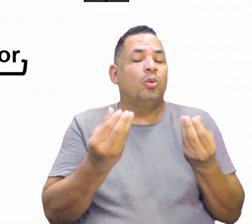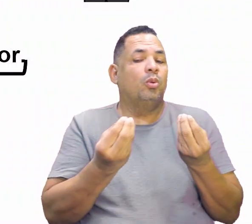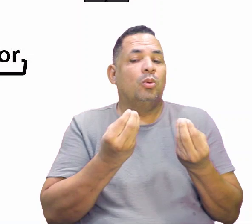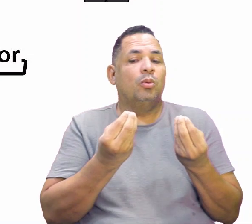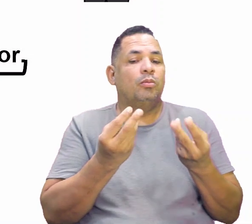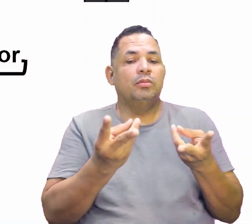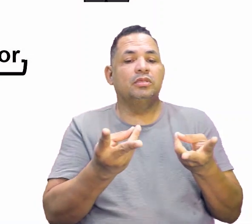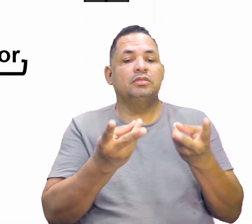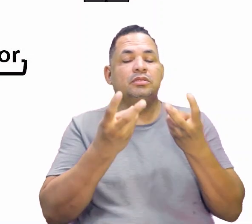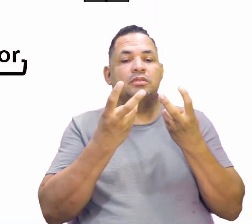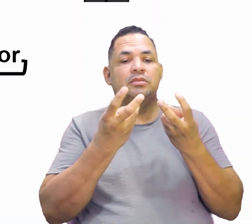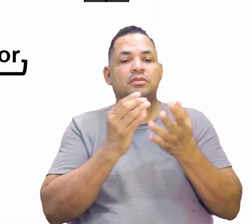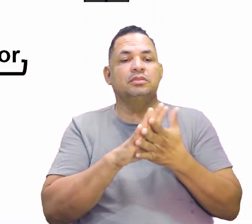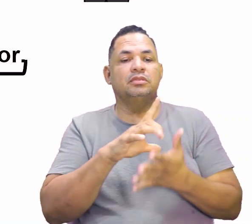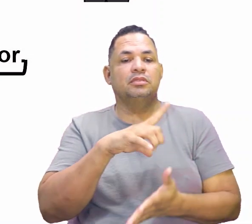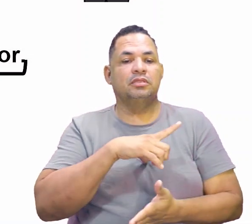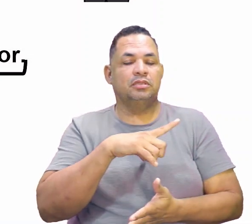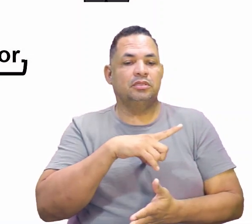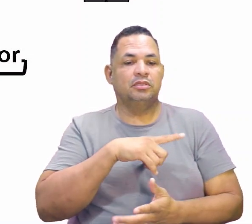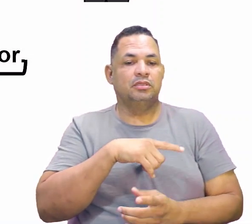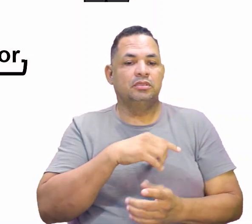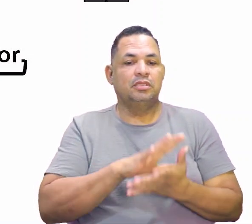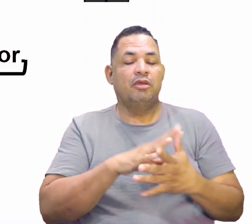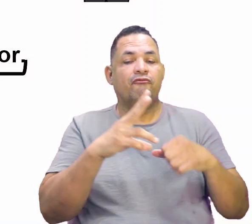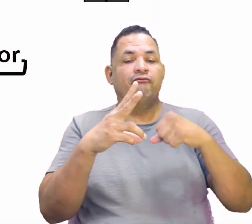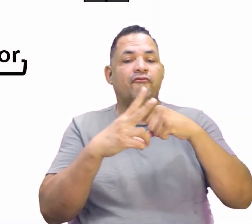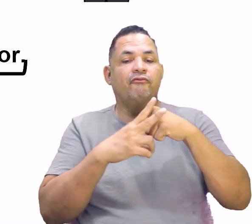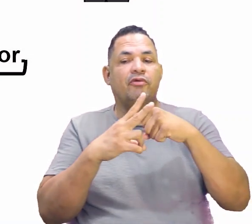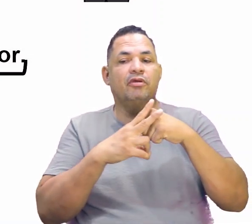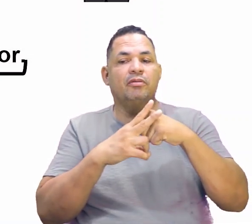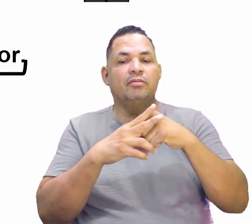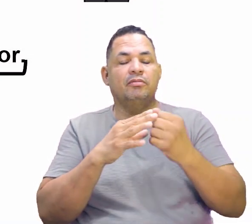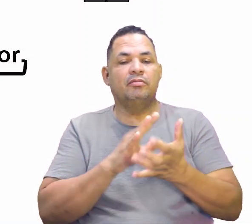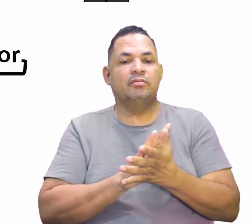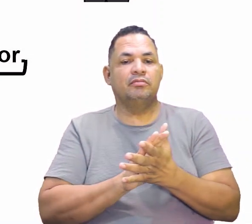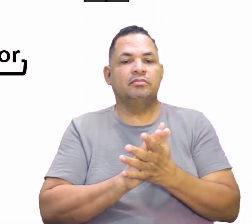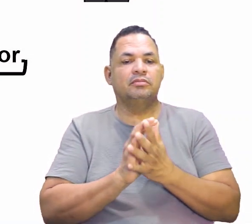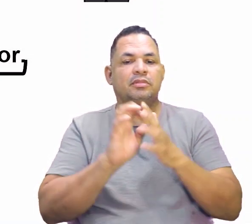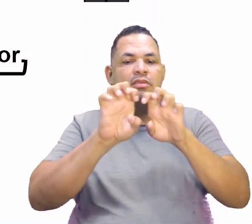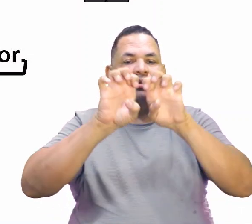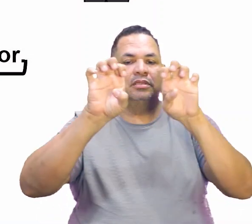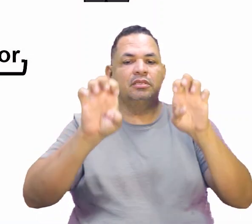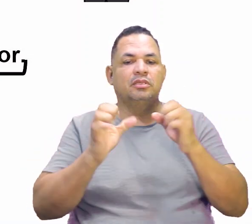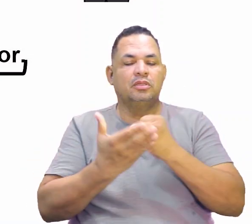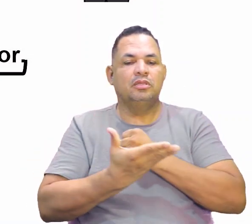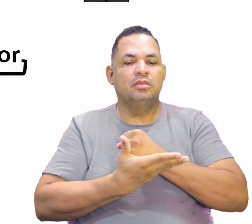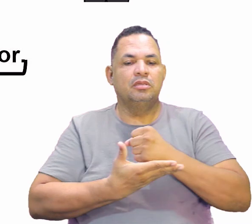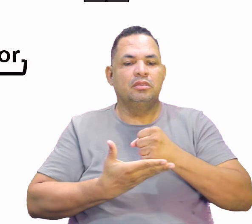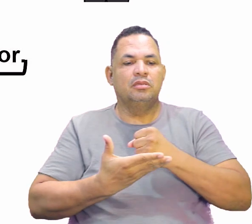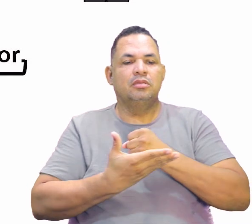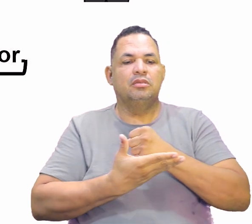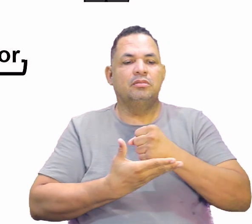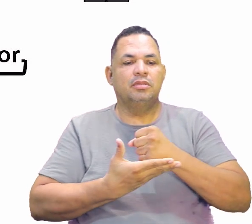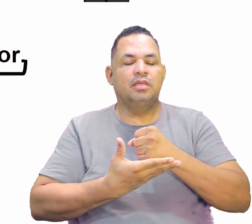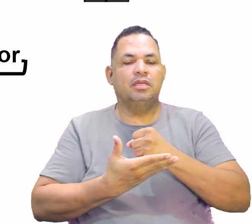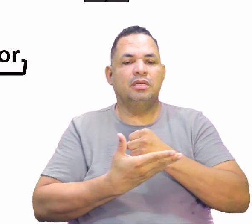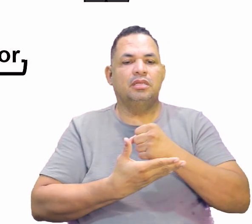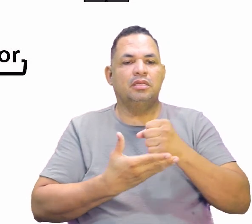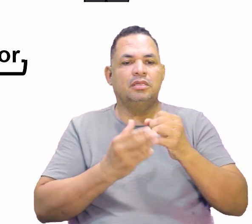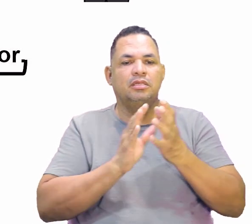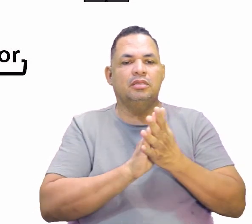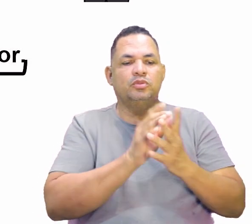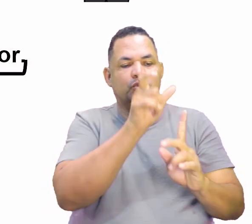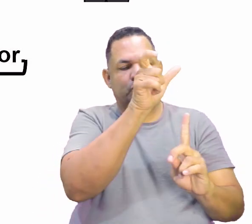essa oração? Pela presença do verbo. Então aqui nós temos a estrutura básica da oração, que